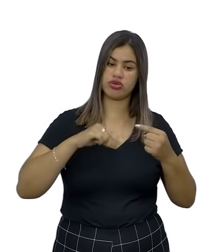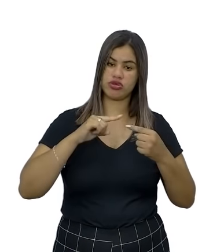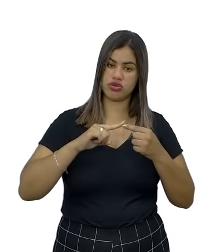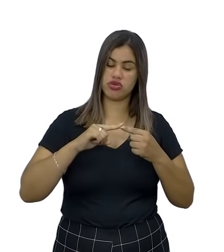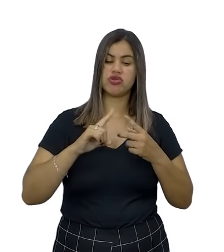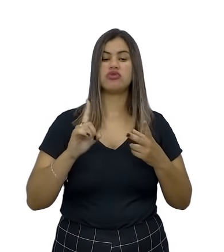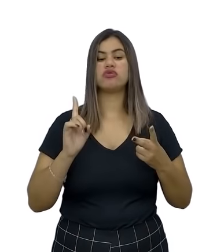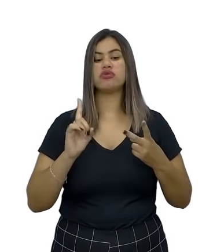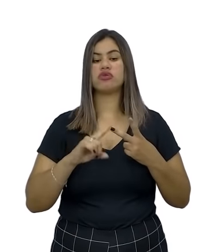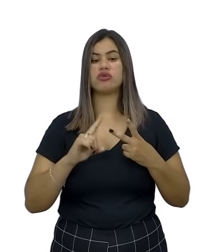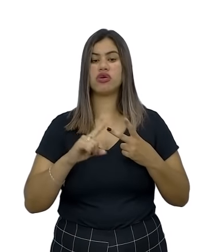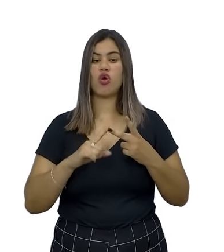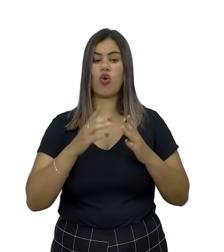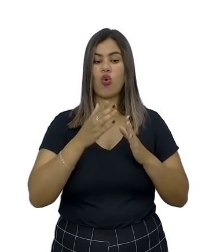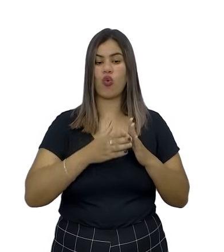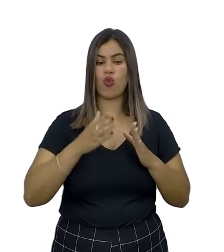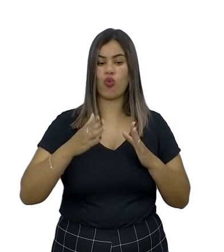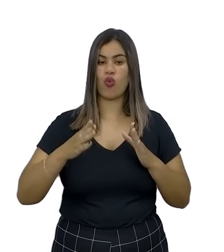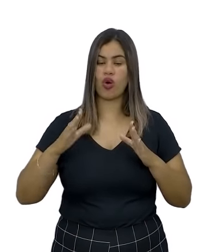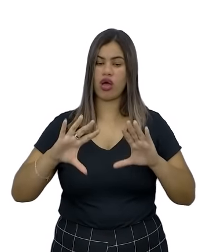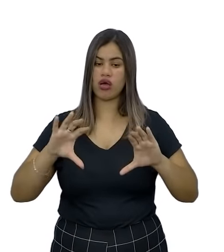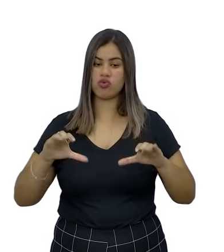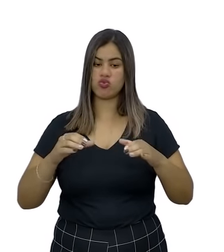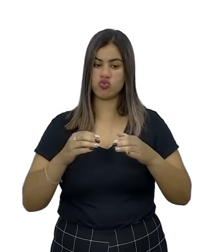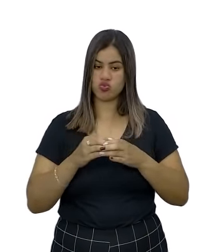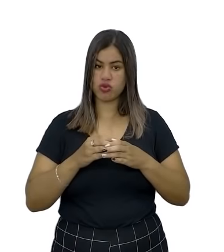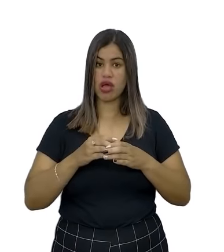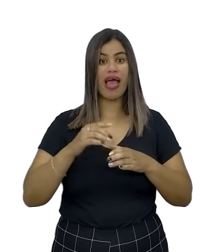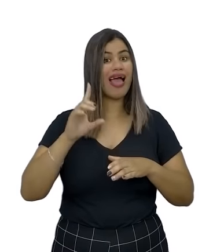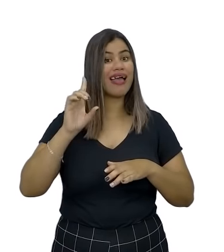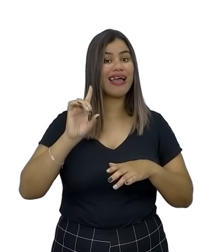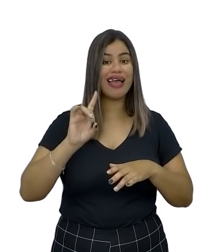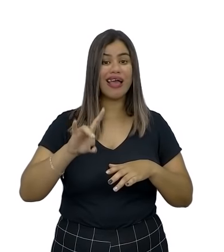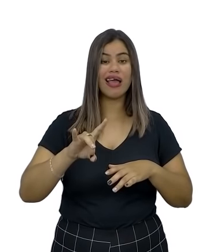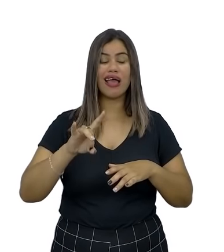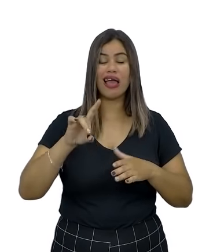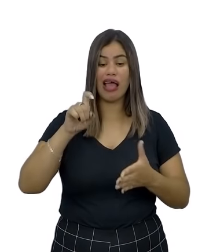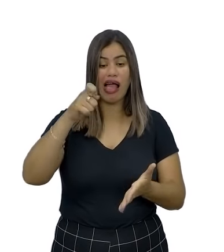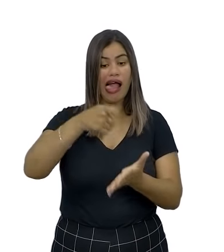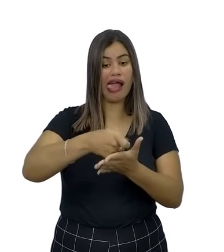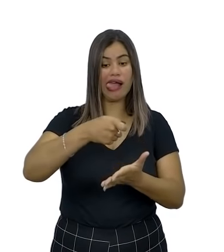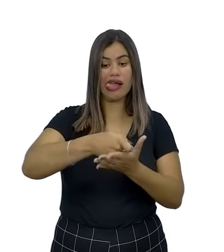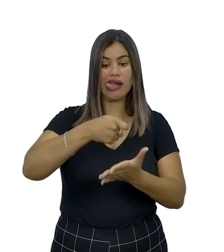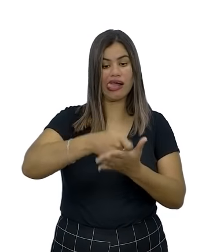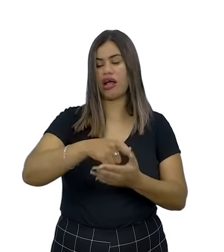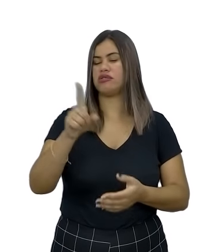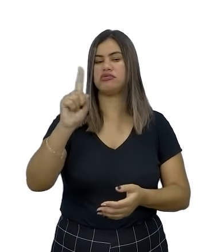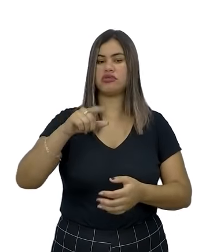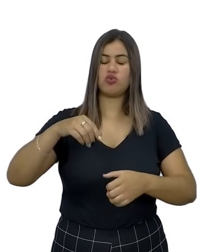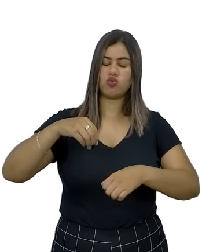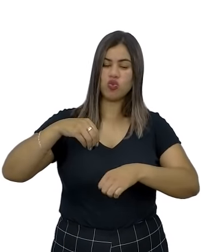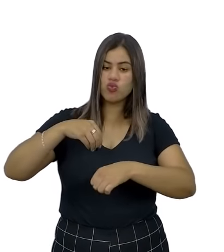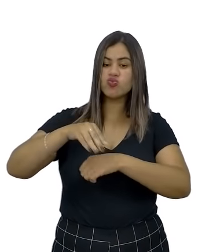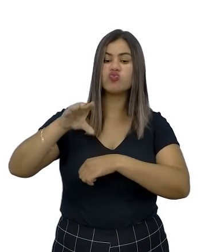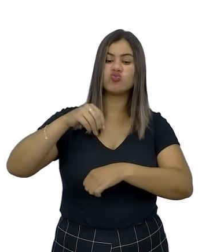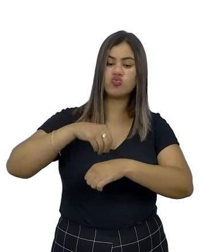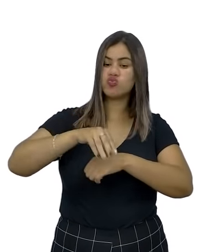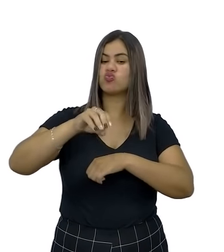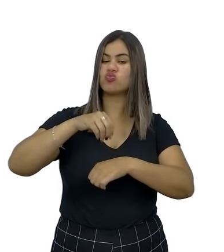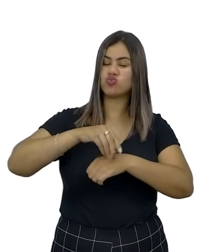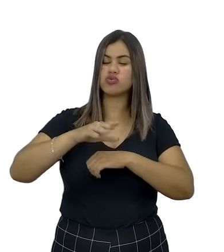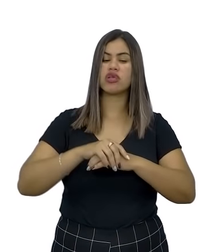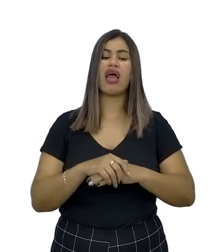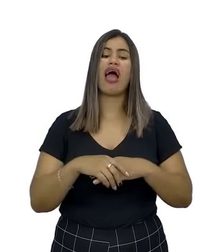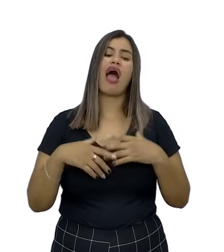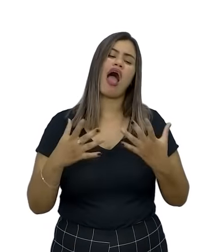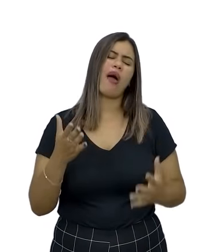turma. Pessoal, é sempre sugestão, tá bom? Não é nada imposto, é sempre uma sugestão. Ah, mas eu já sei